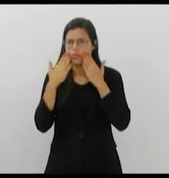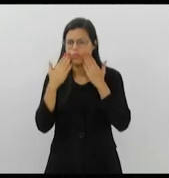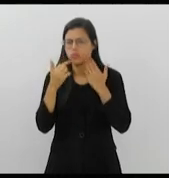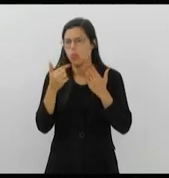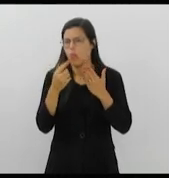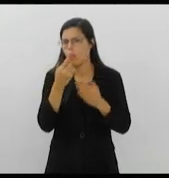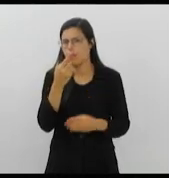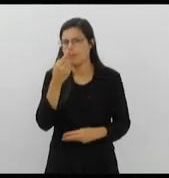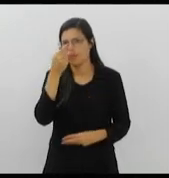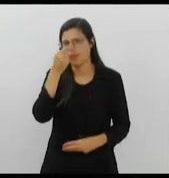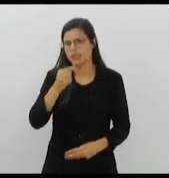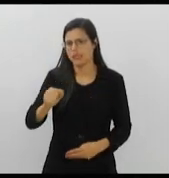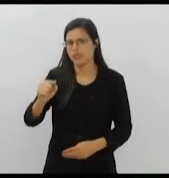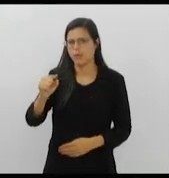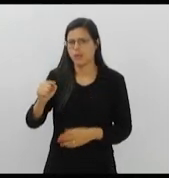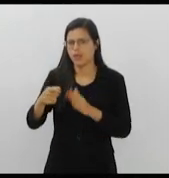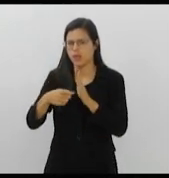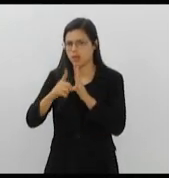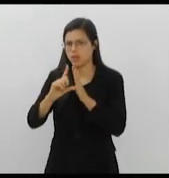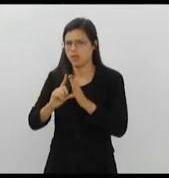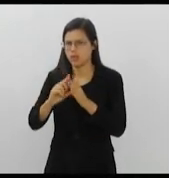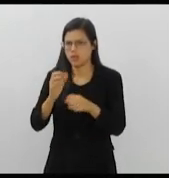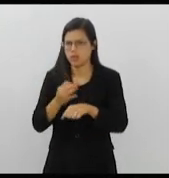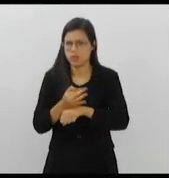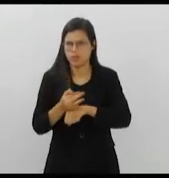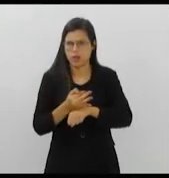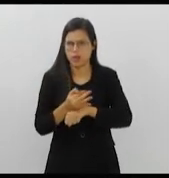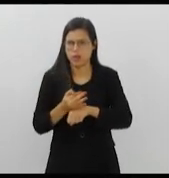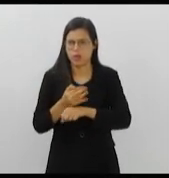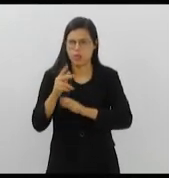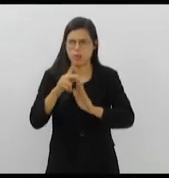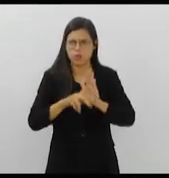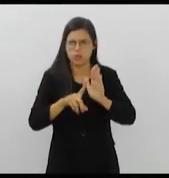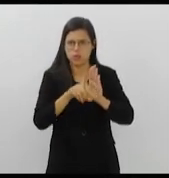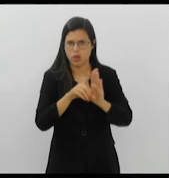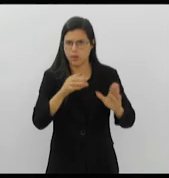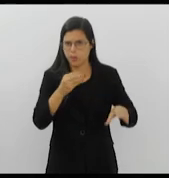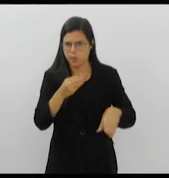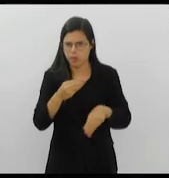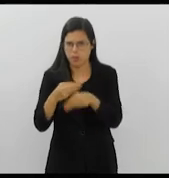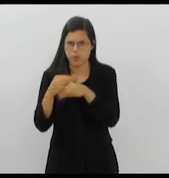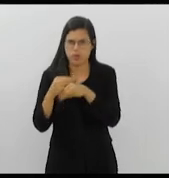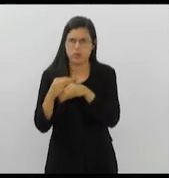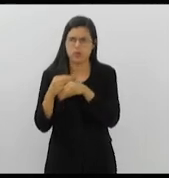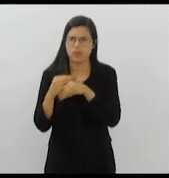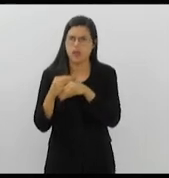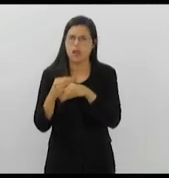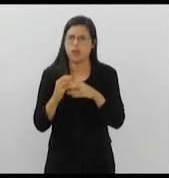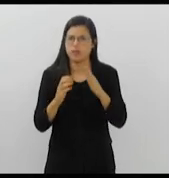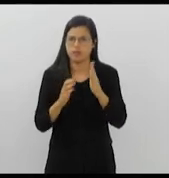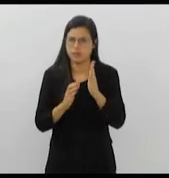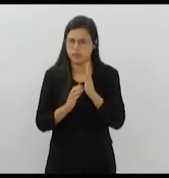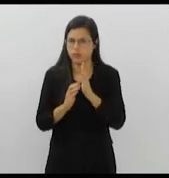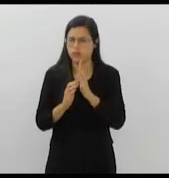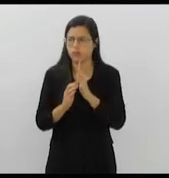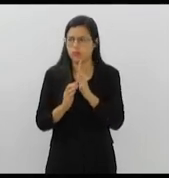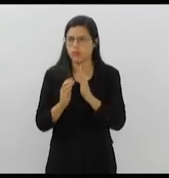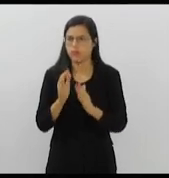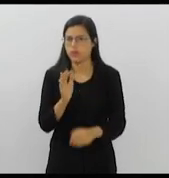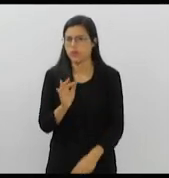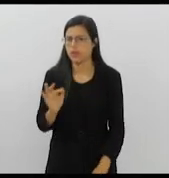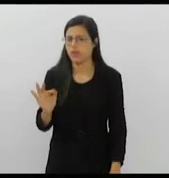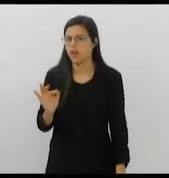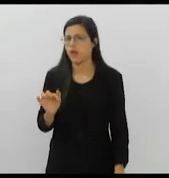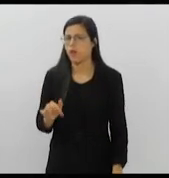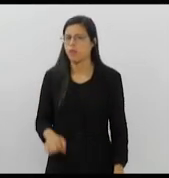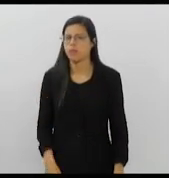um projeto de lei complementar no Senado Federal no sentido de